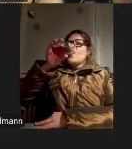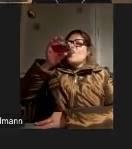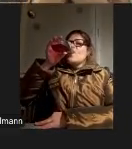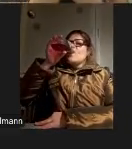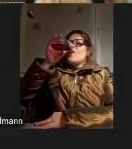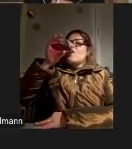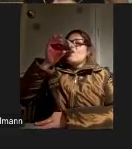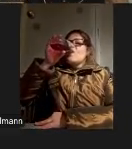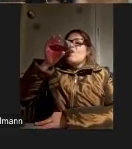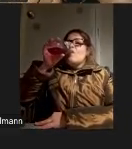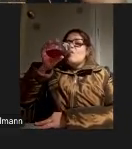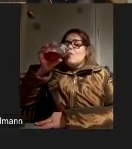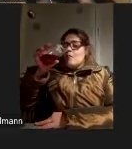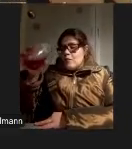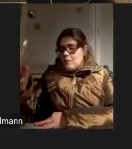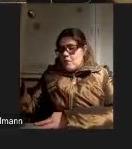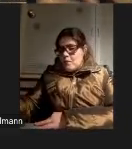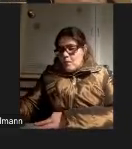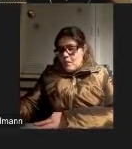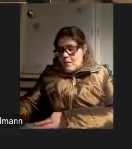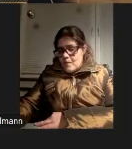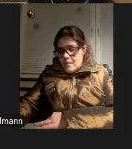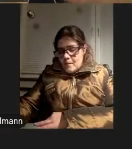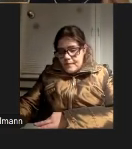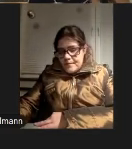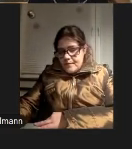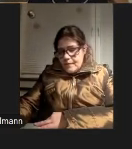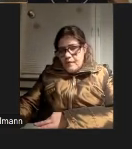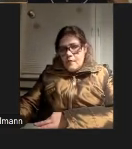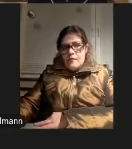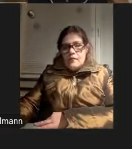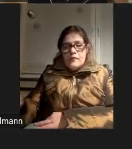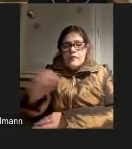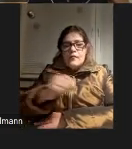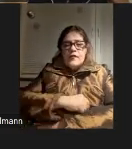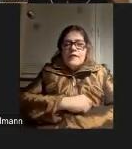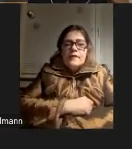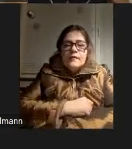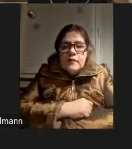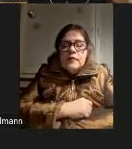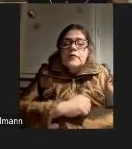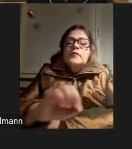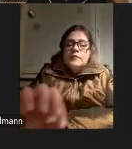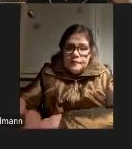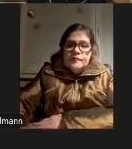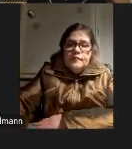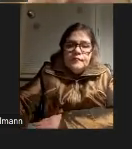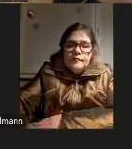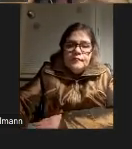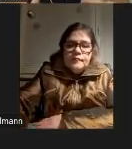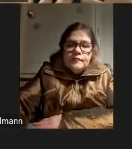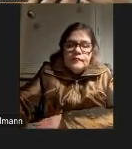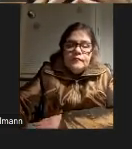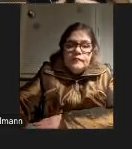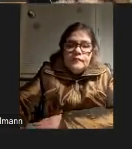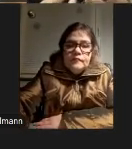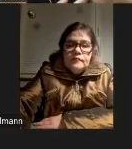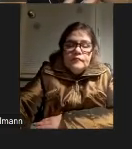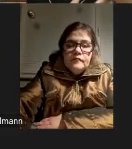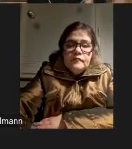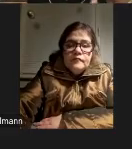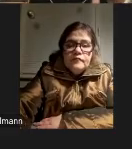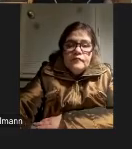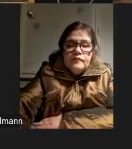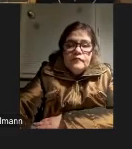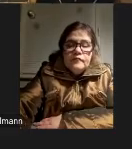sabe? Essa é a importância, a gente diminuir esse número de subdiagnóstico que essa doença tem hoje. Porque uma doença do nível